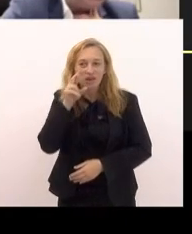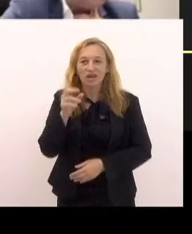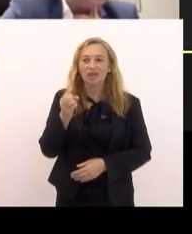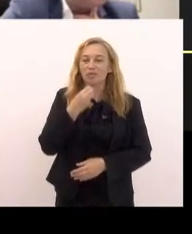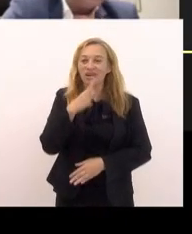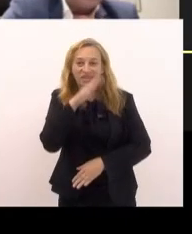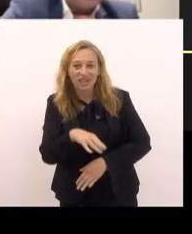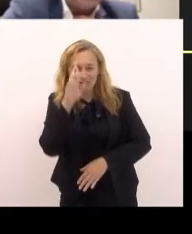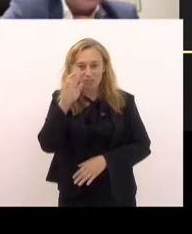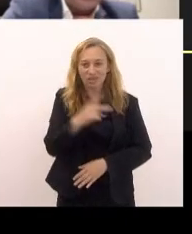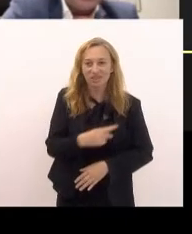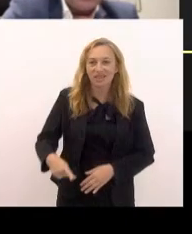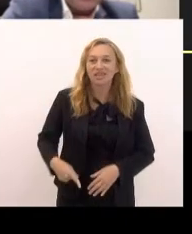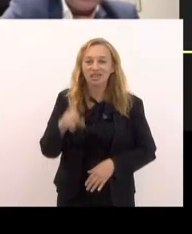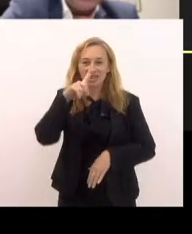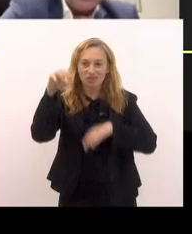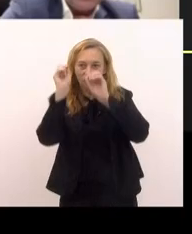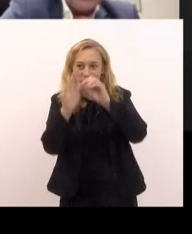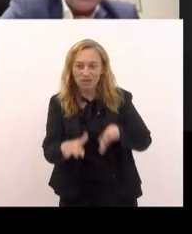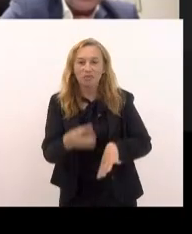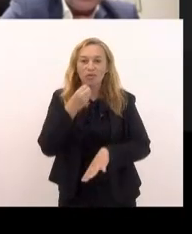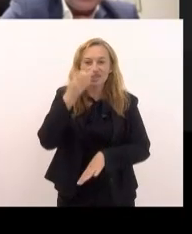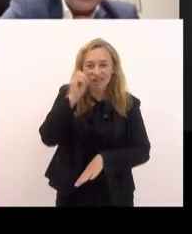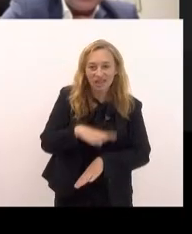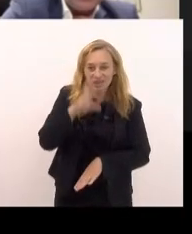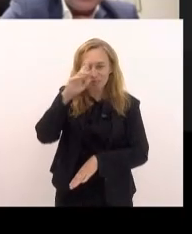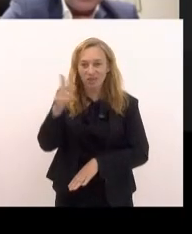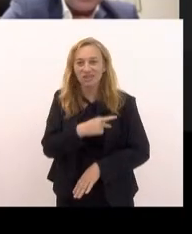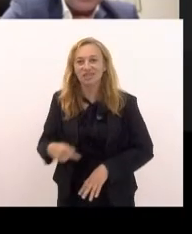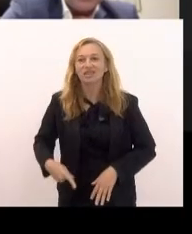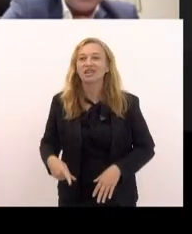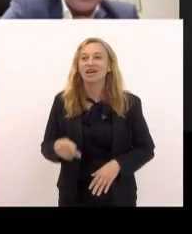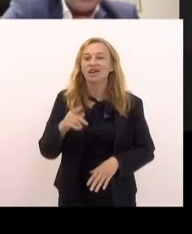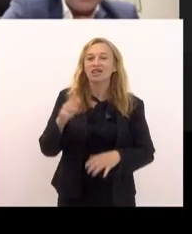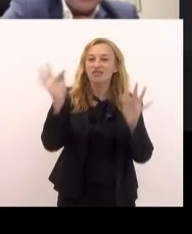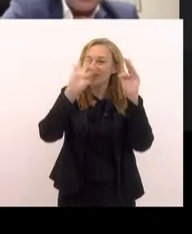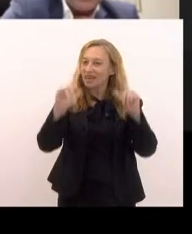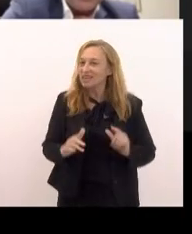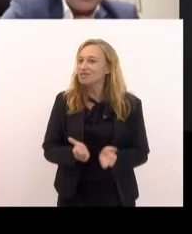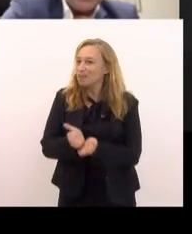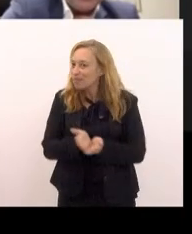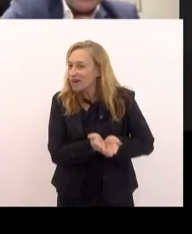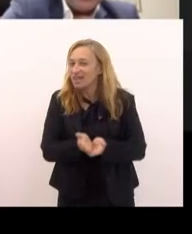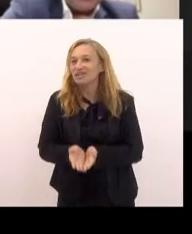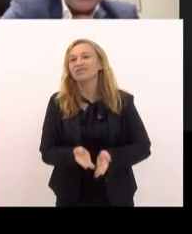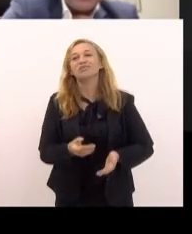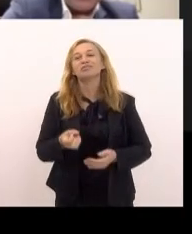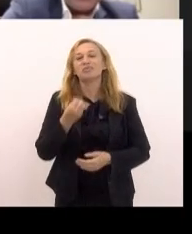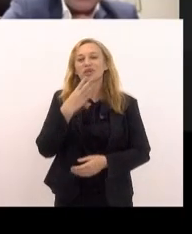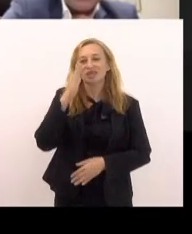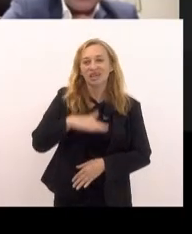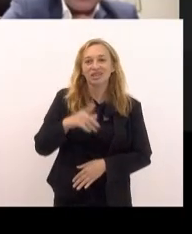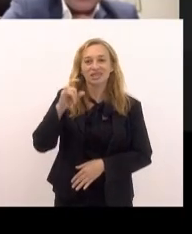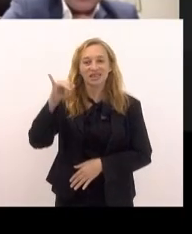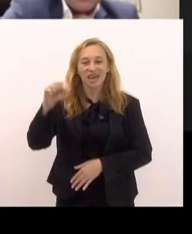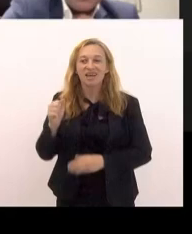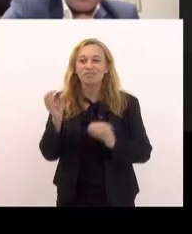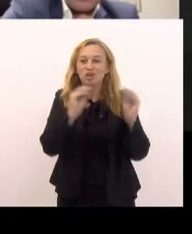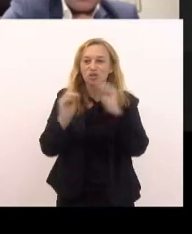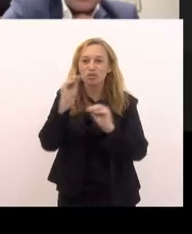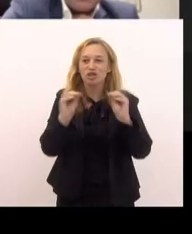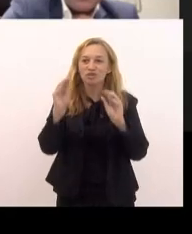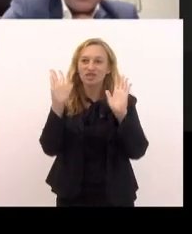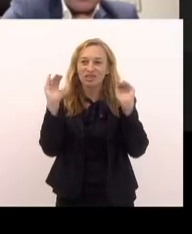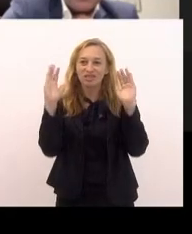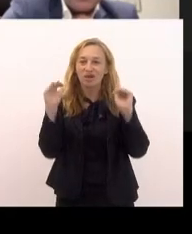tá presidente. Feliz. Deus abençoe. Boa tarde, presidente. Está feliz o Bebeto. Boa tarde. Boa tarde, Célio. Beijos, tchau.